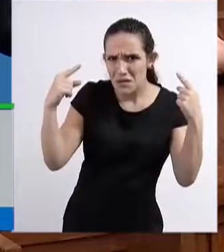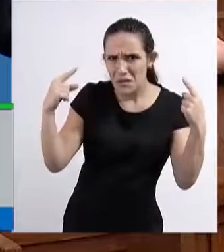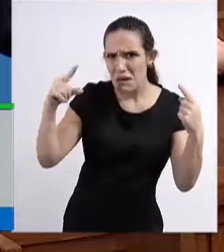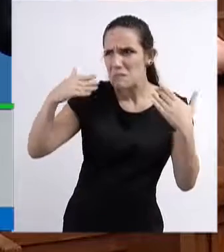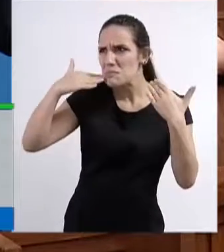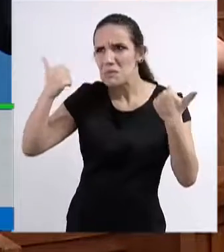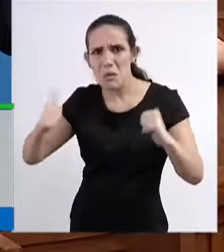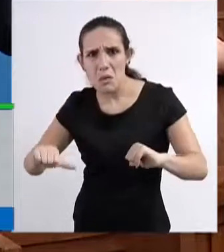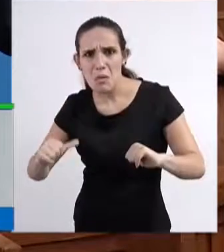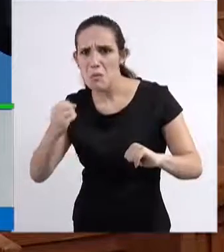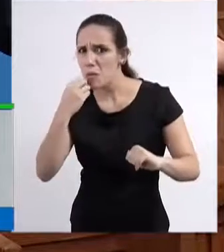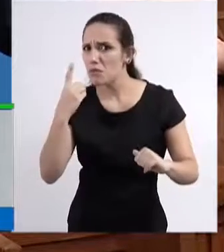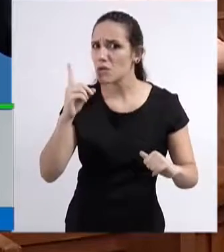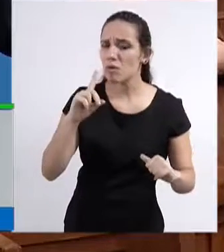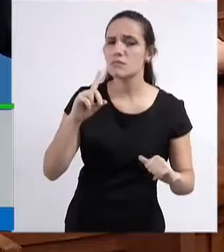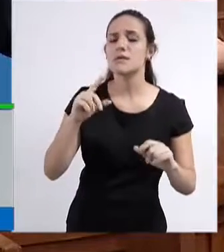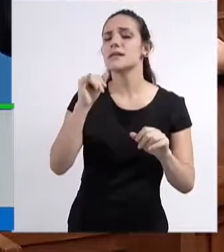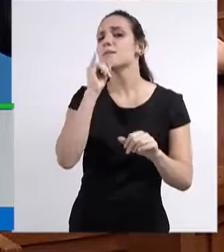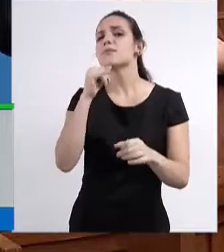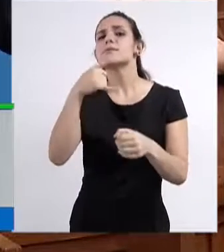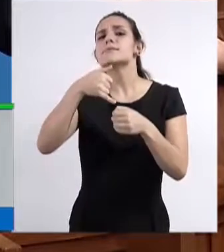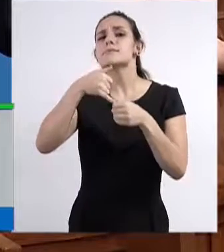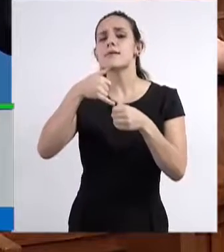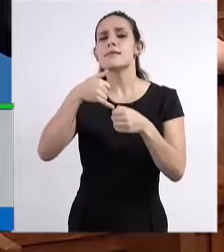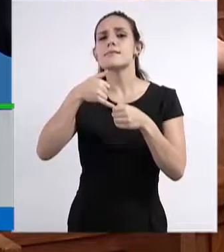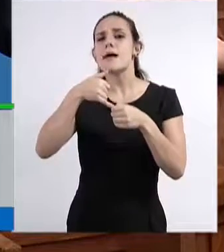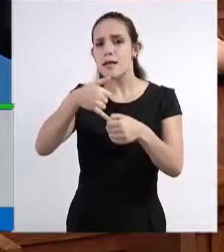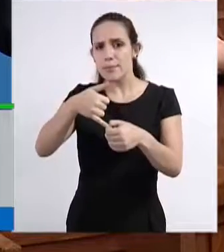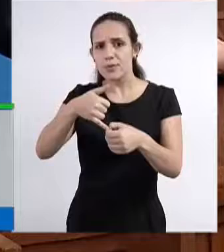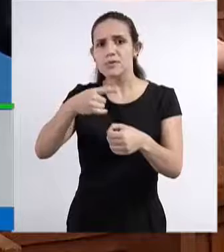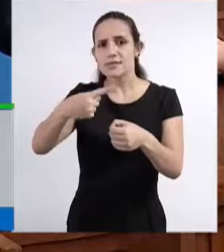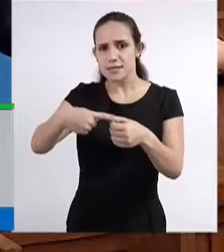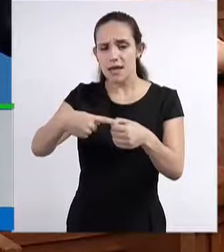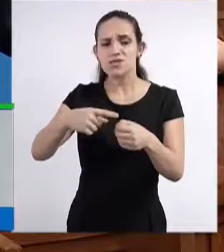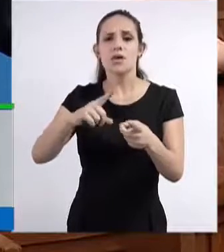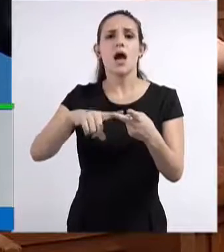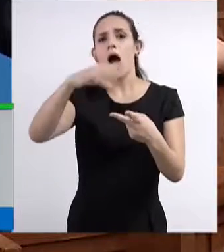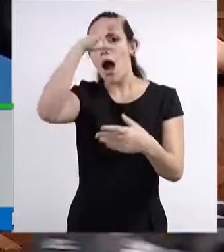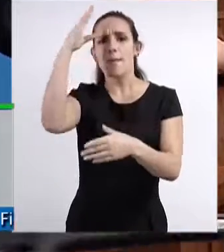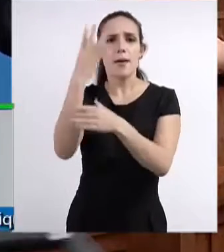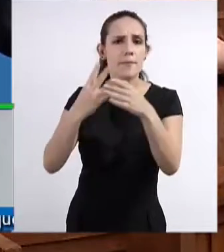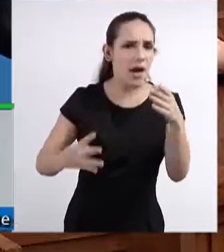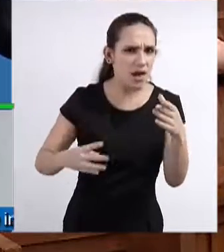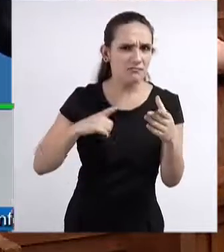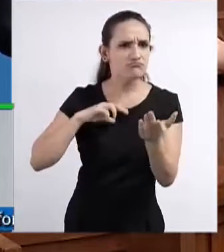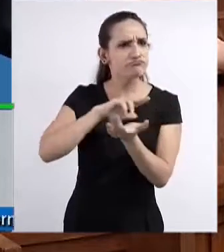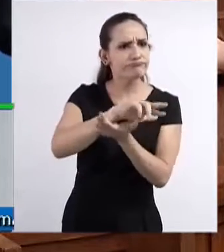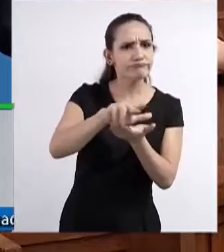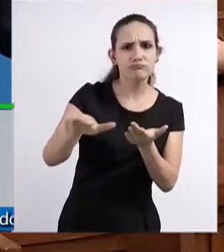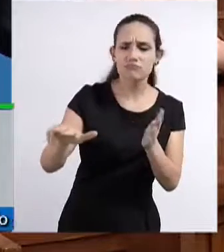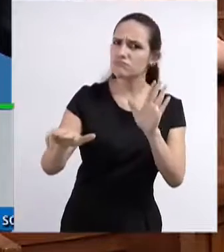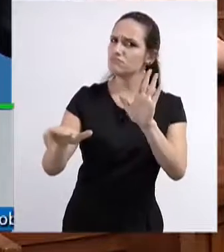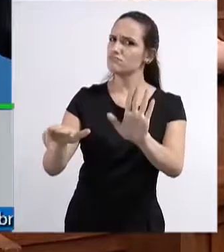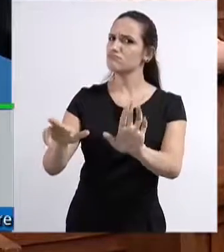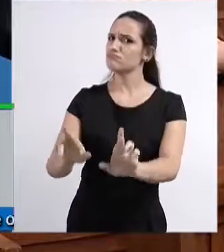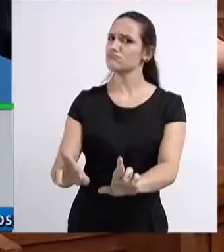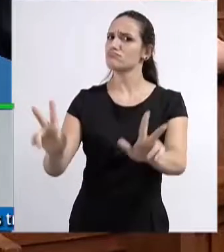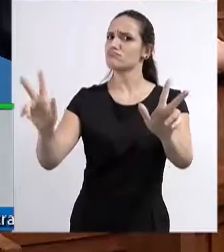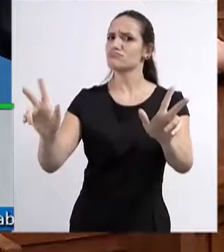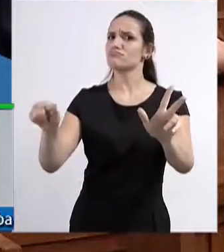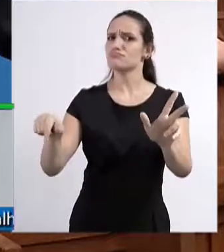nós vamos em Carapó, quando nós vamos ali na região de Amambai, a gente percebe uma